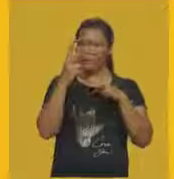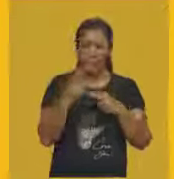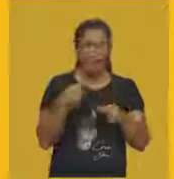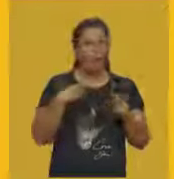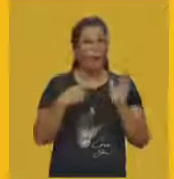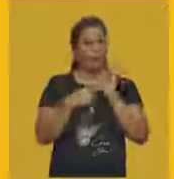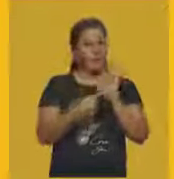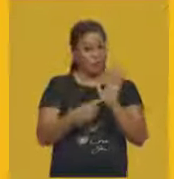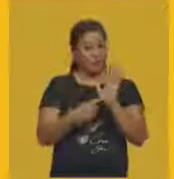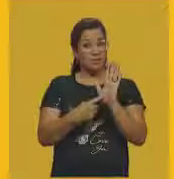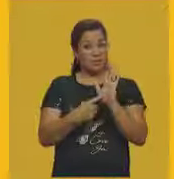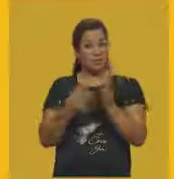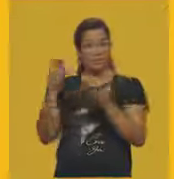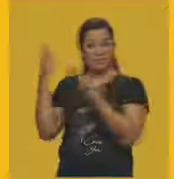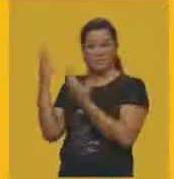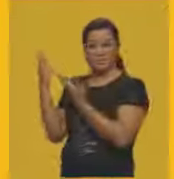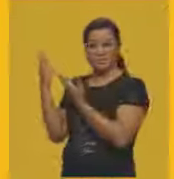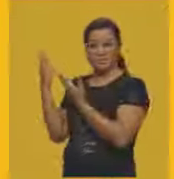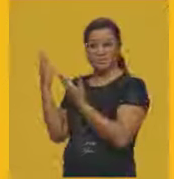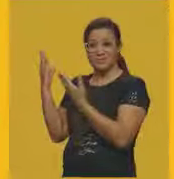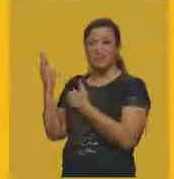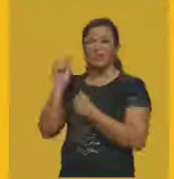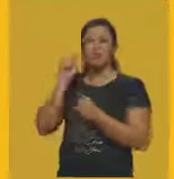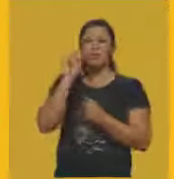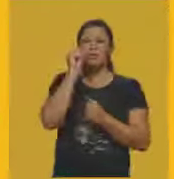mostrei aqui, ó, só que num formato